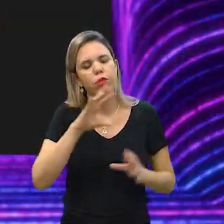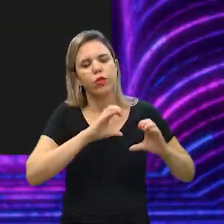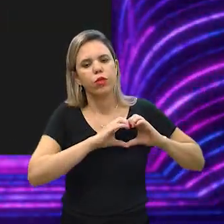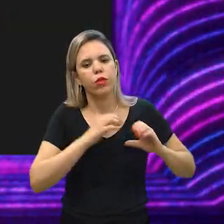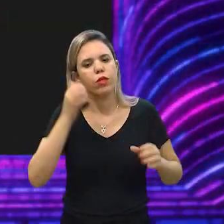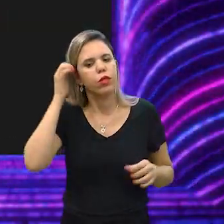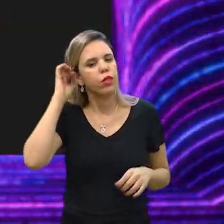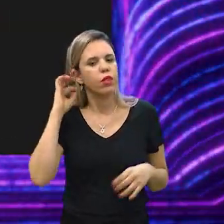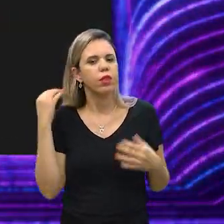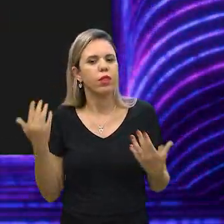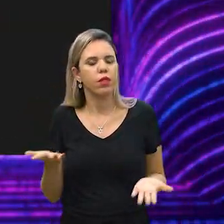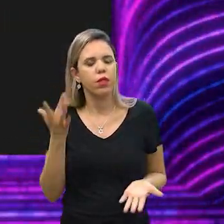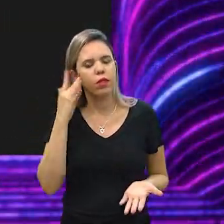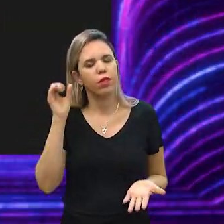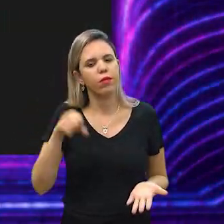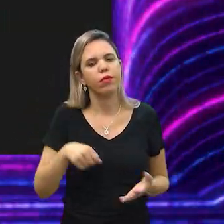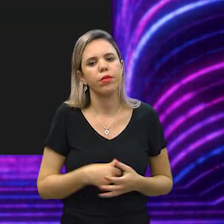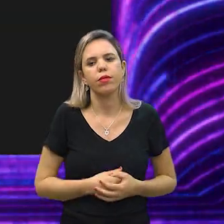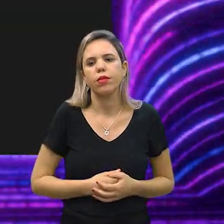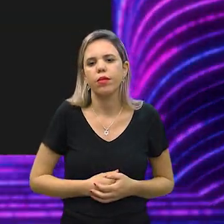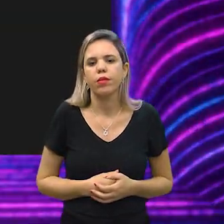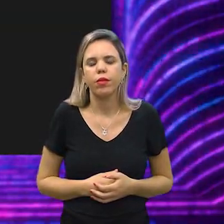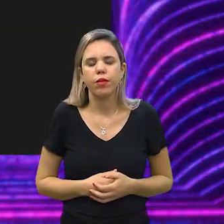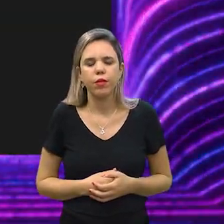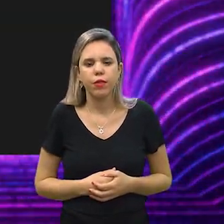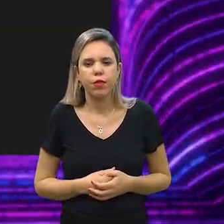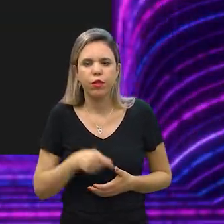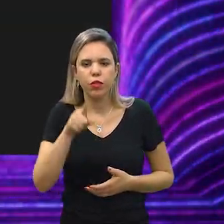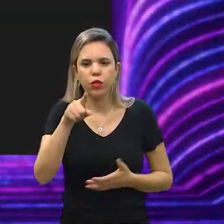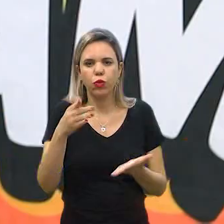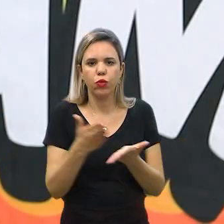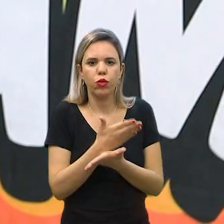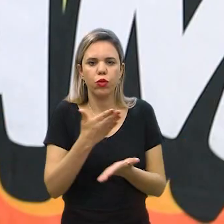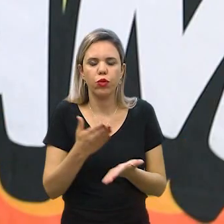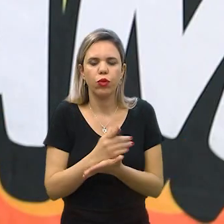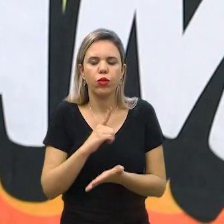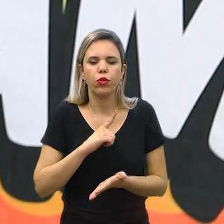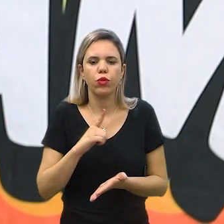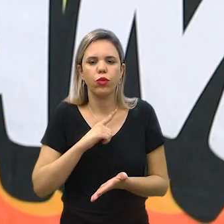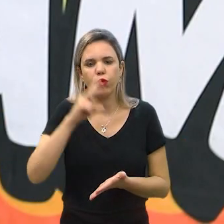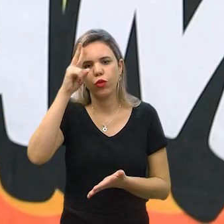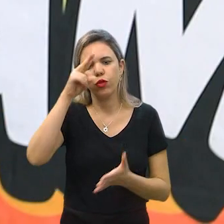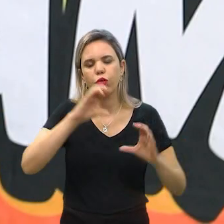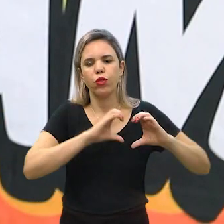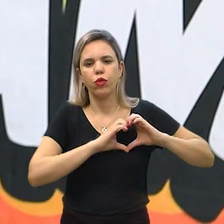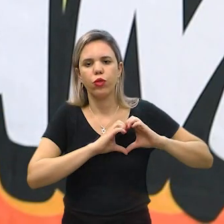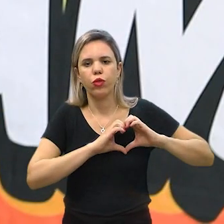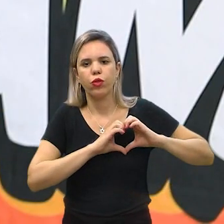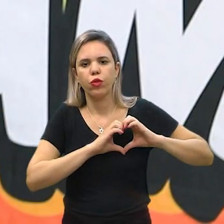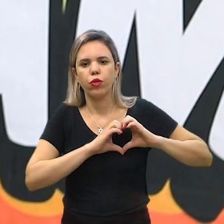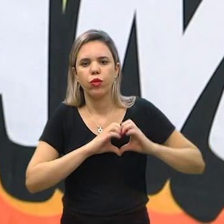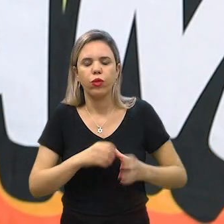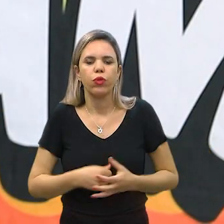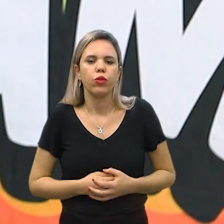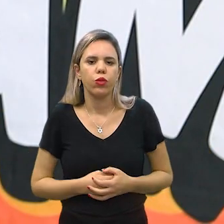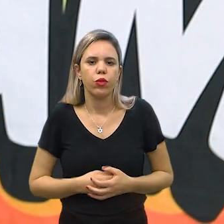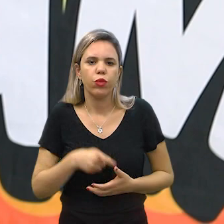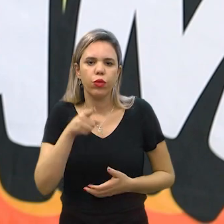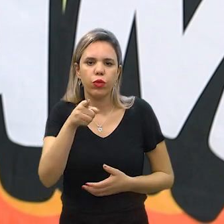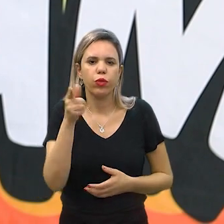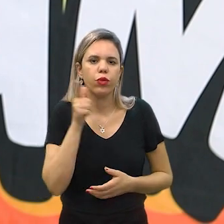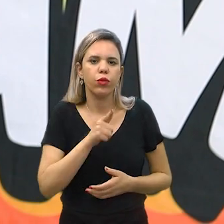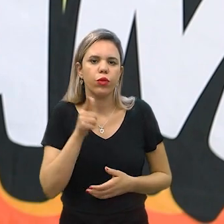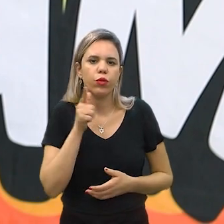de amor, então acho que sim. Seu livro tem ali a história de amor, mas